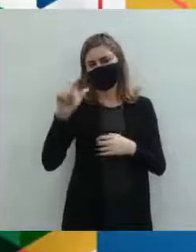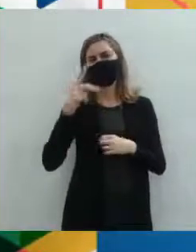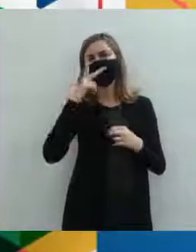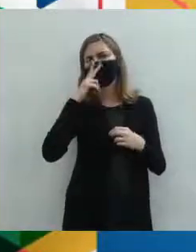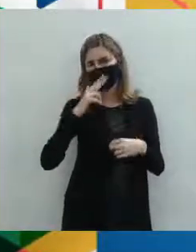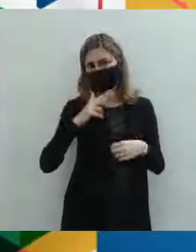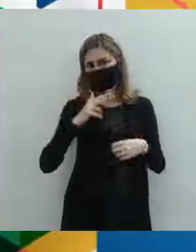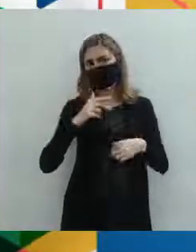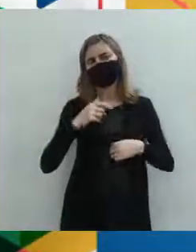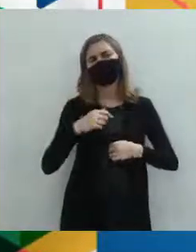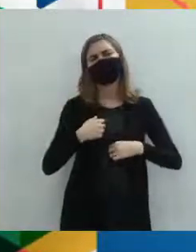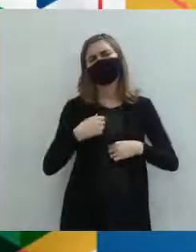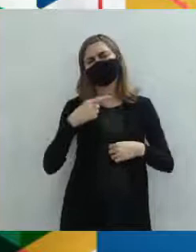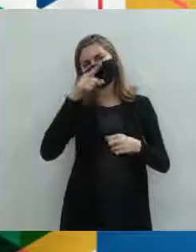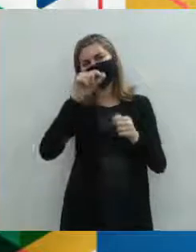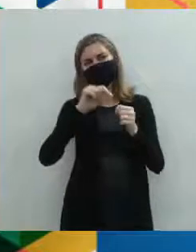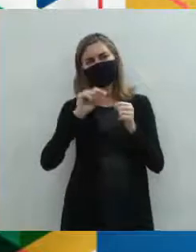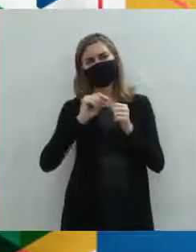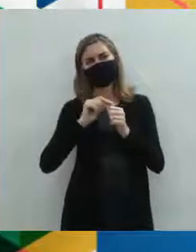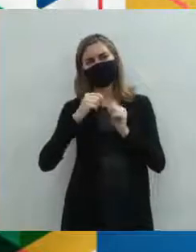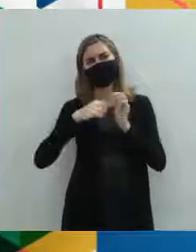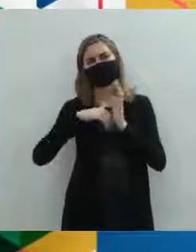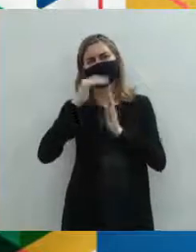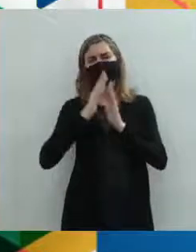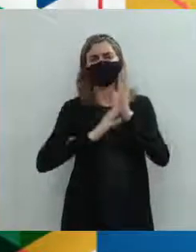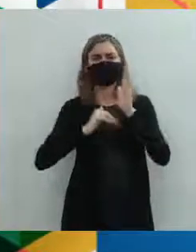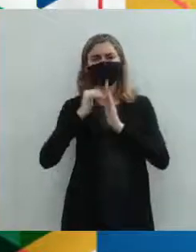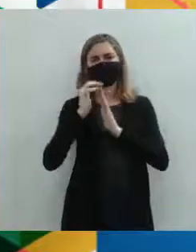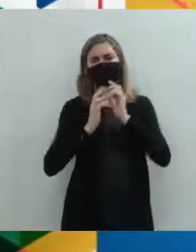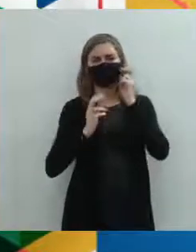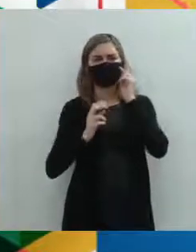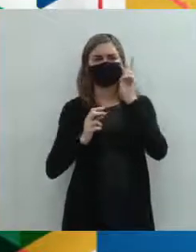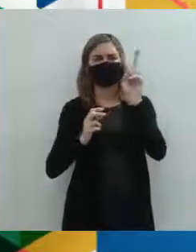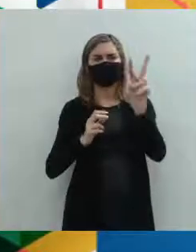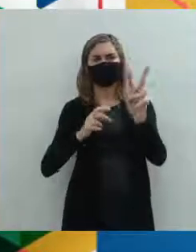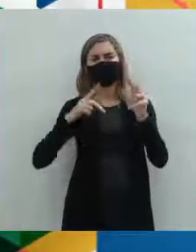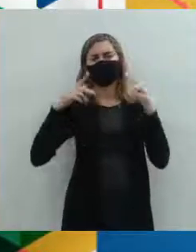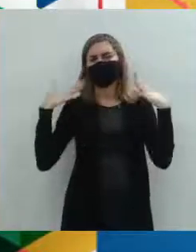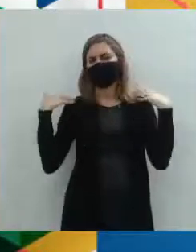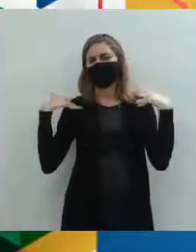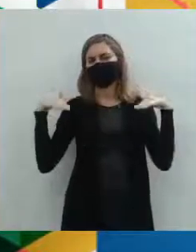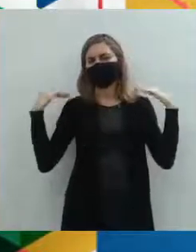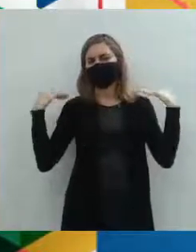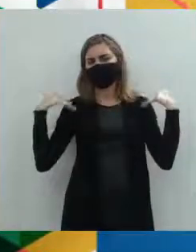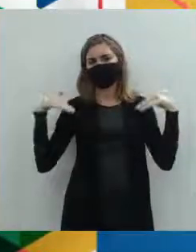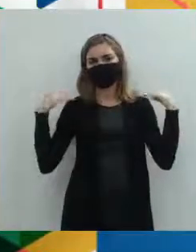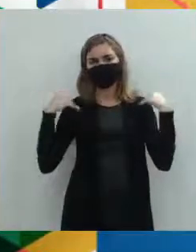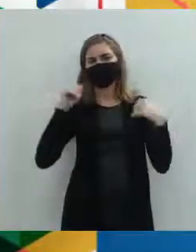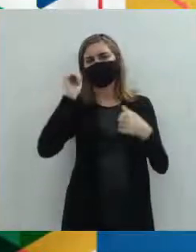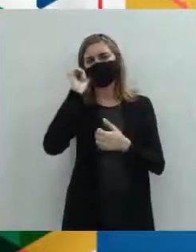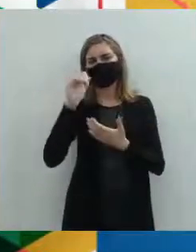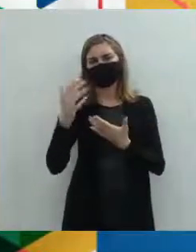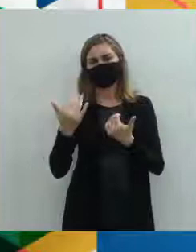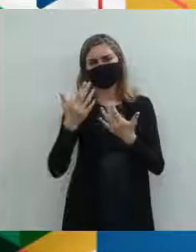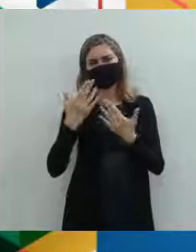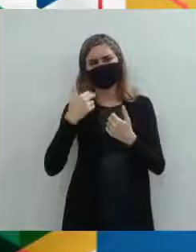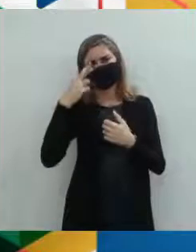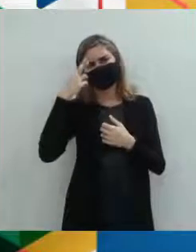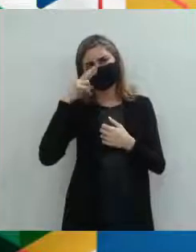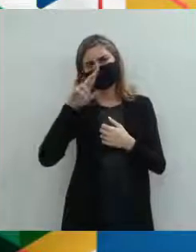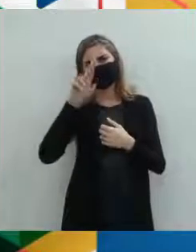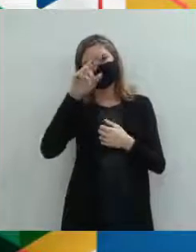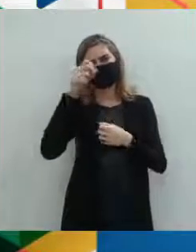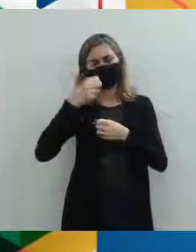artista, Claude Monet, ele vai fazer uma obra figurativa, como vocês estão vendo aí, chamada O Passeio. Esta jovem senhora com